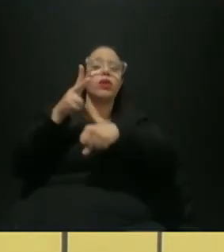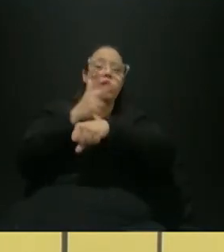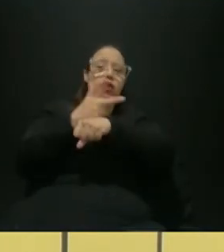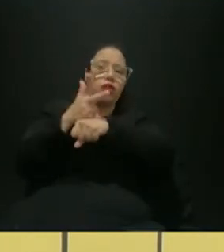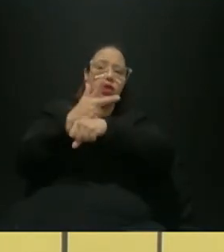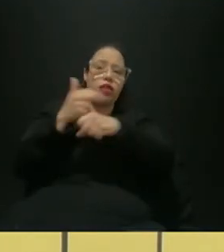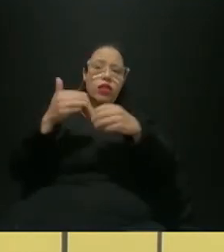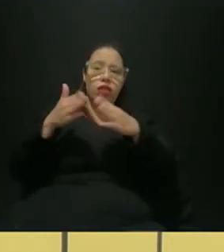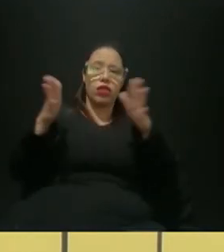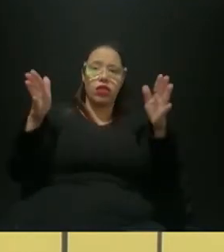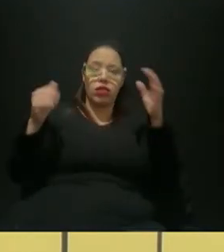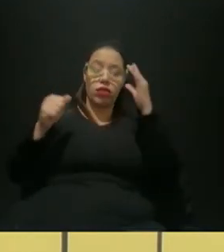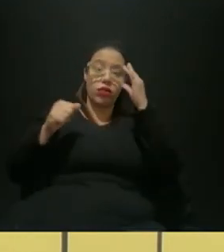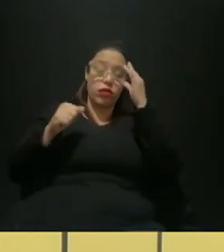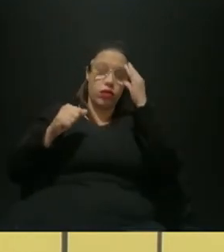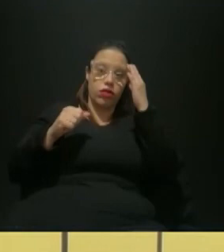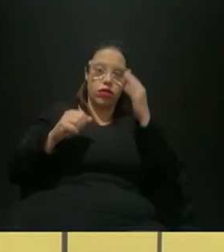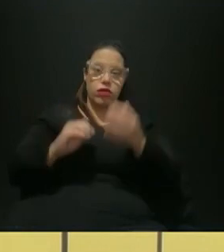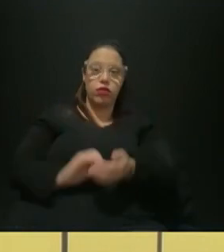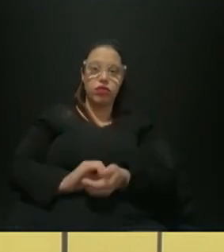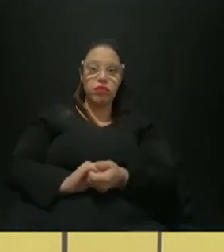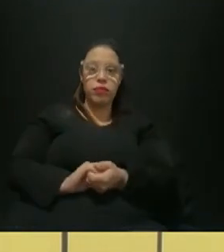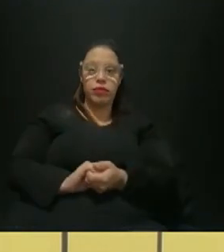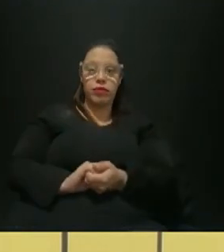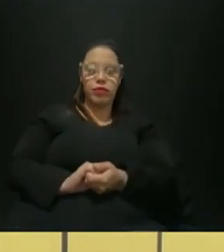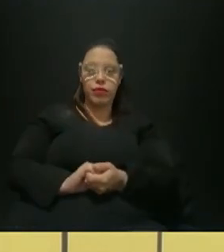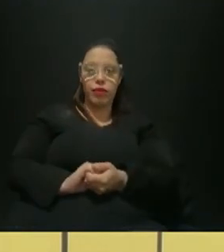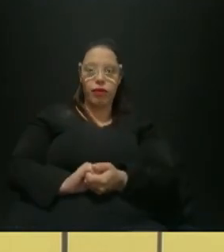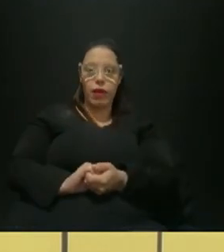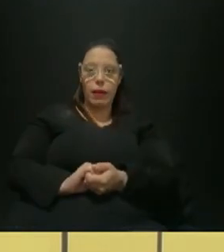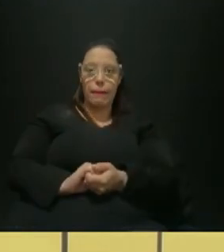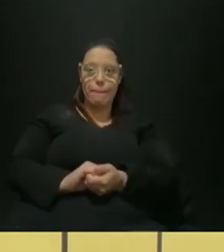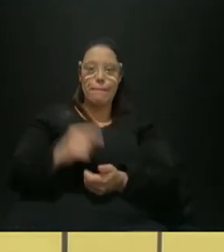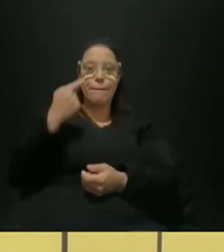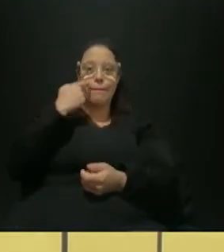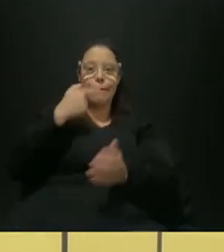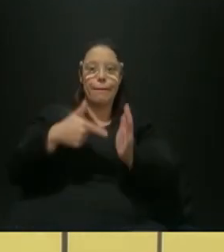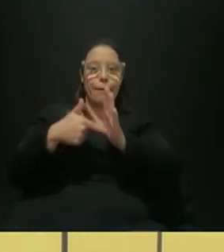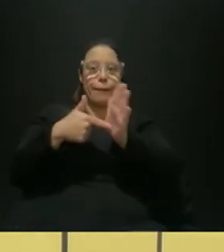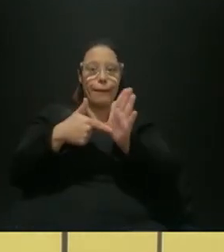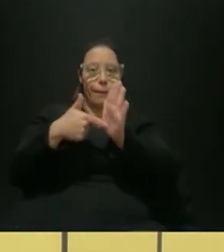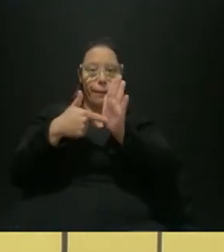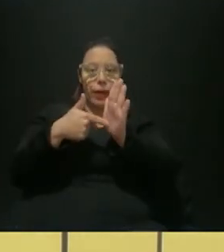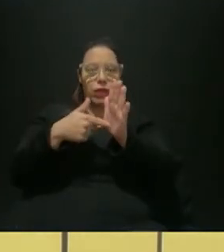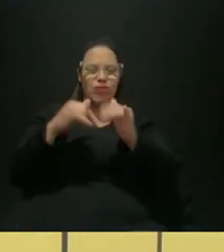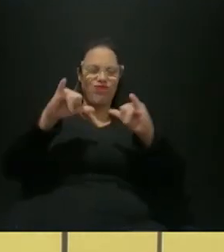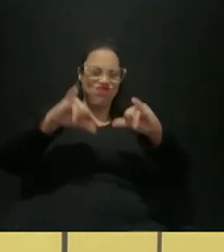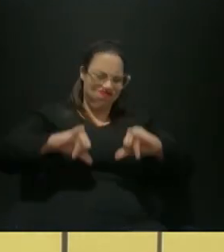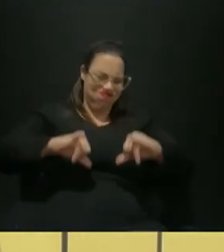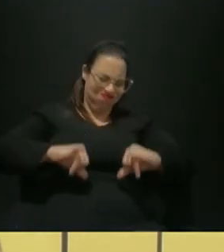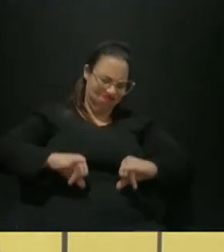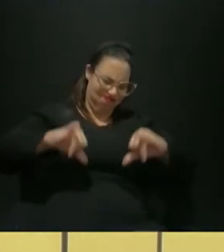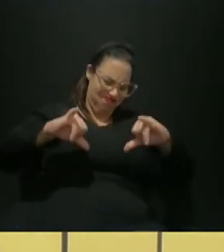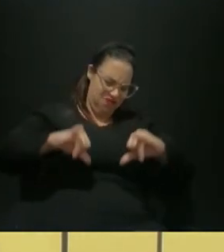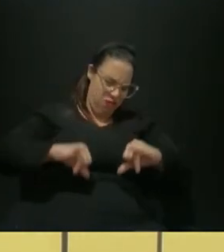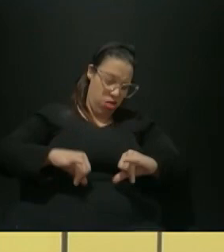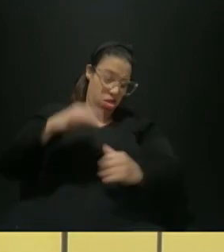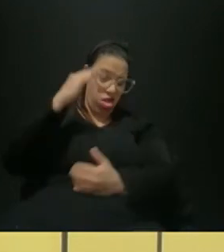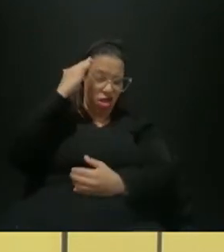à disposição das pessoas, eles mostram que o sofrimento físico e emocional de uma